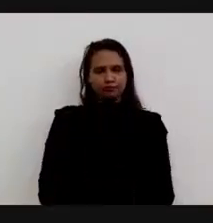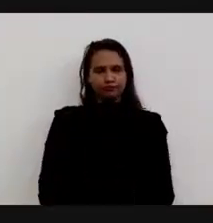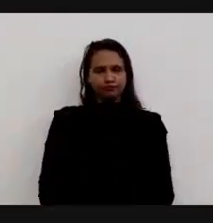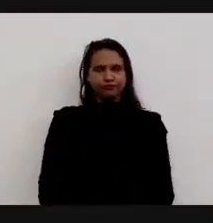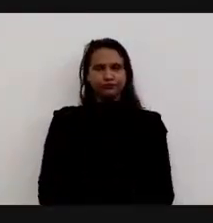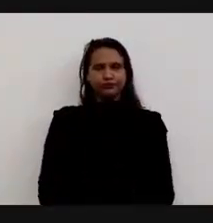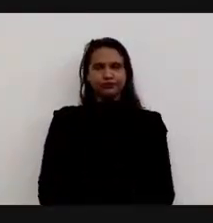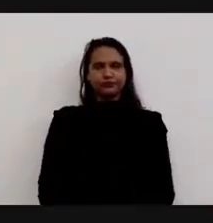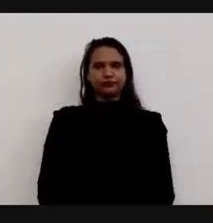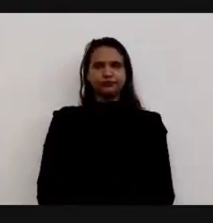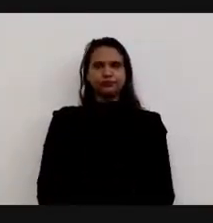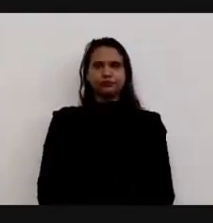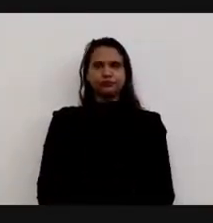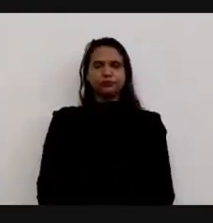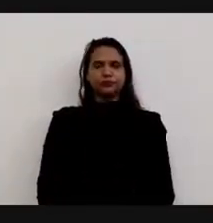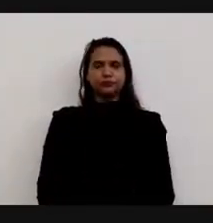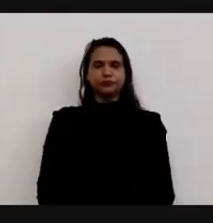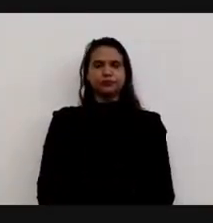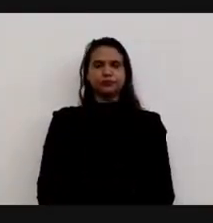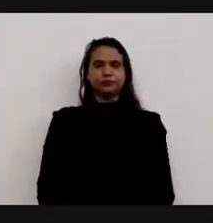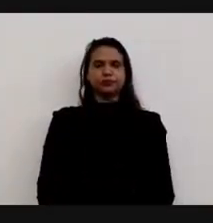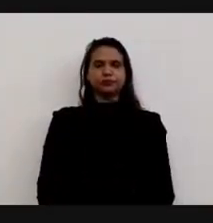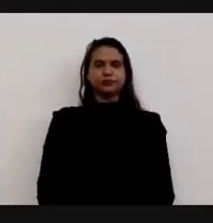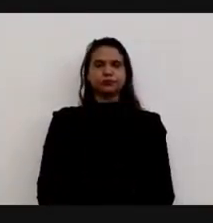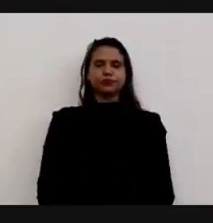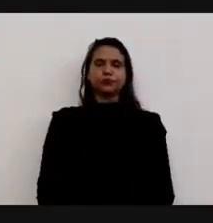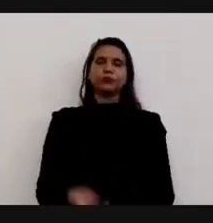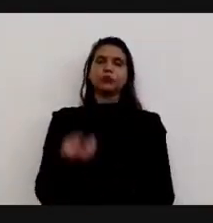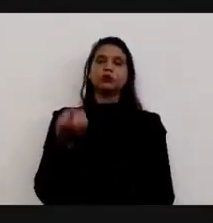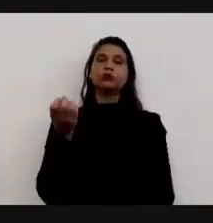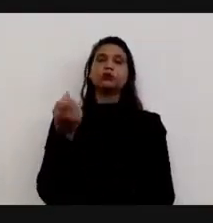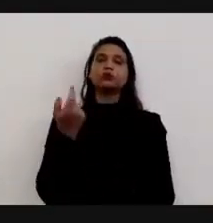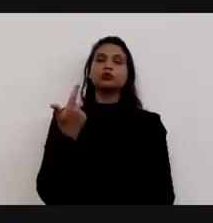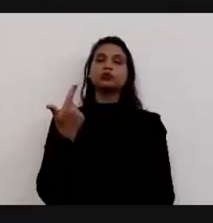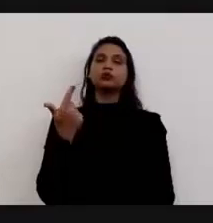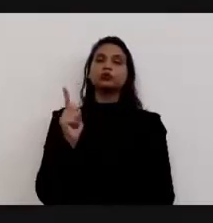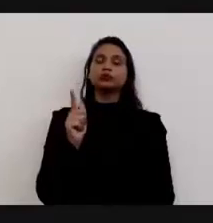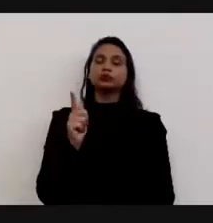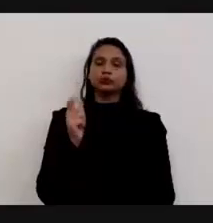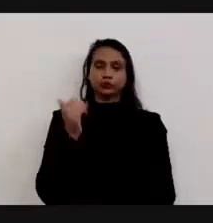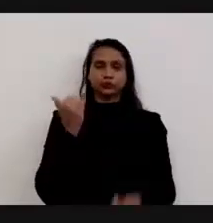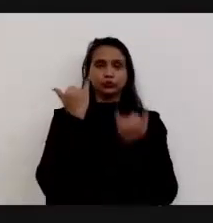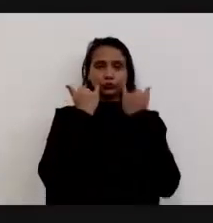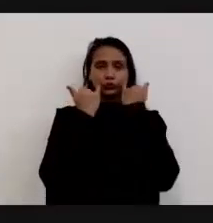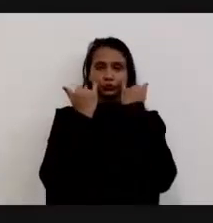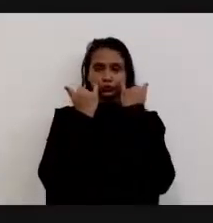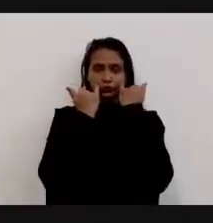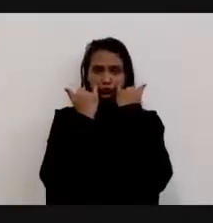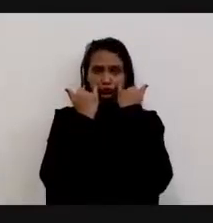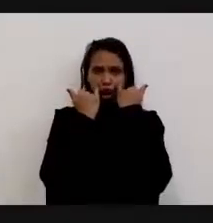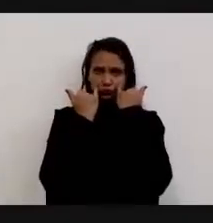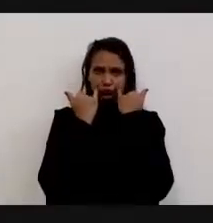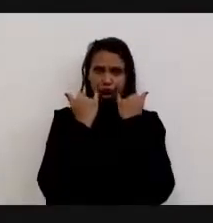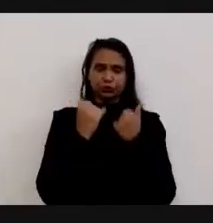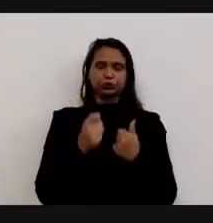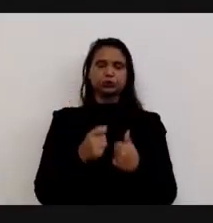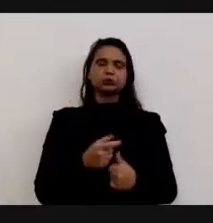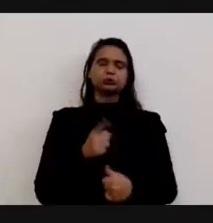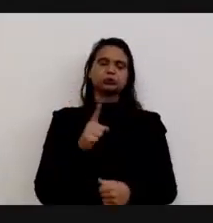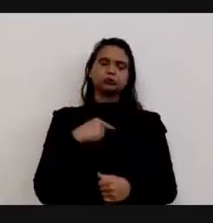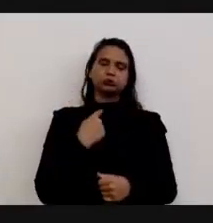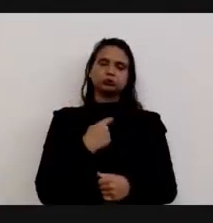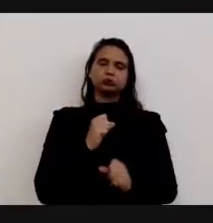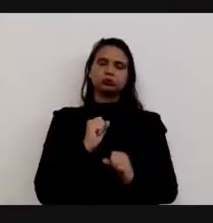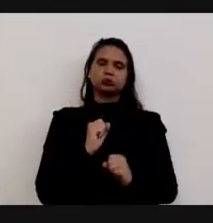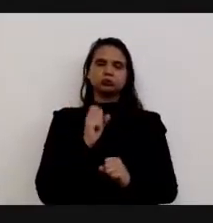Outro dado a respeito das redes de dependência, que o meu trabalho ele basicamente fala sobre isso, que a gente pode atestar.